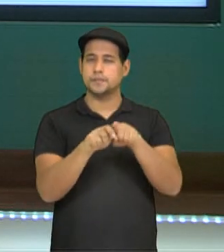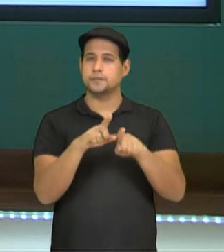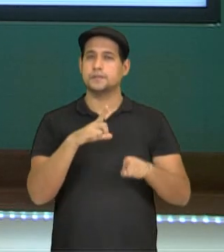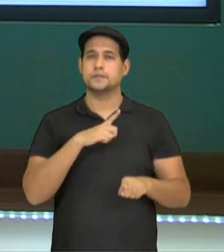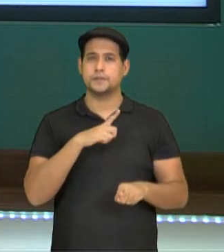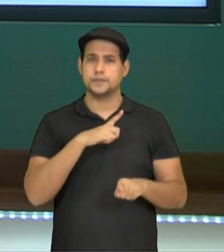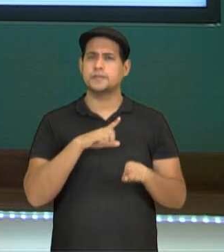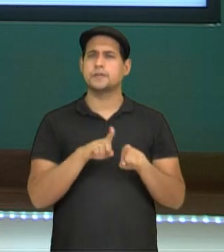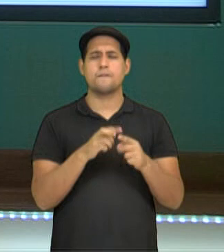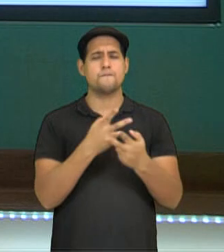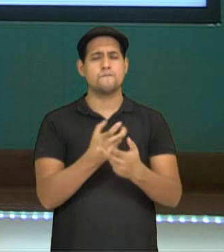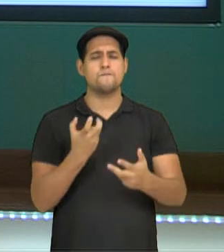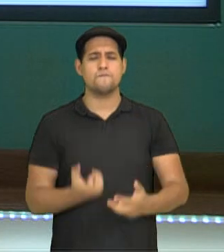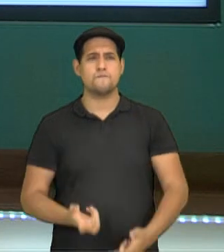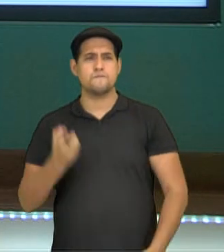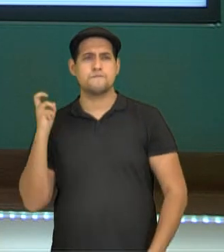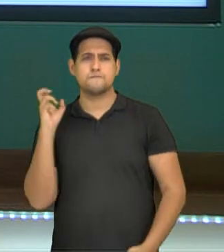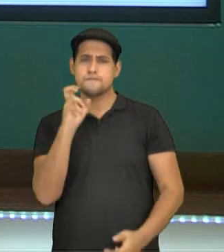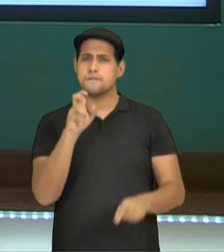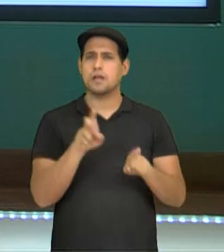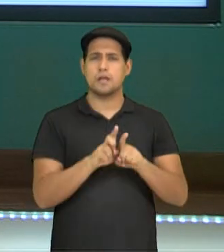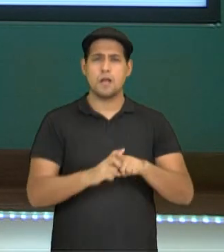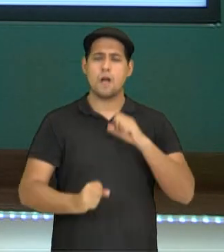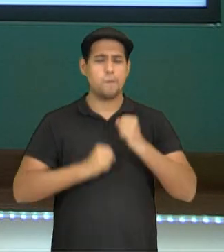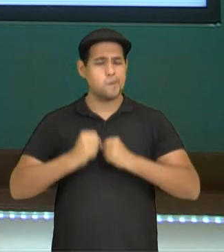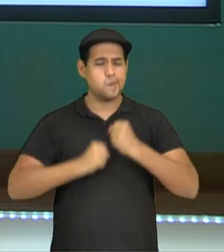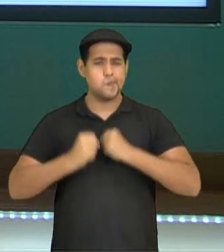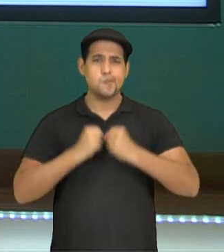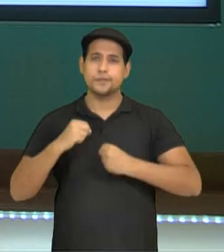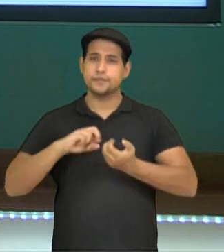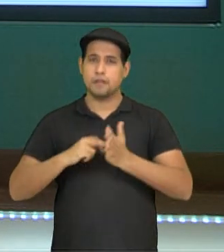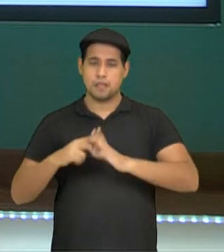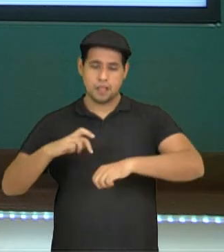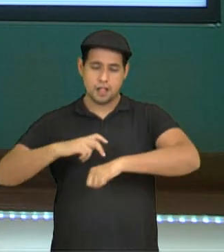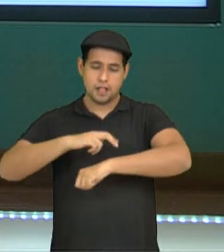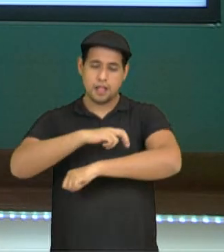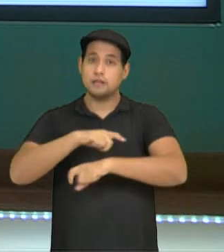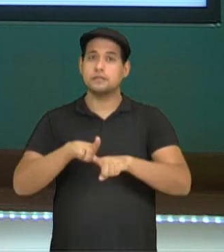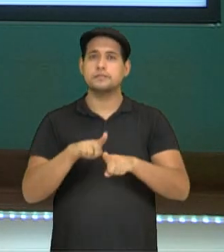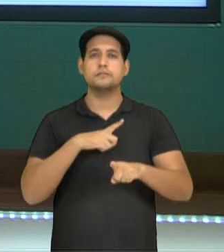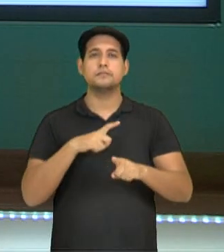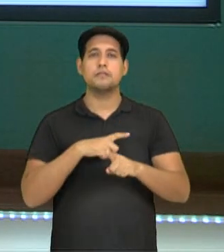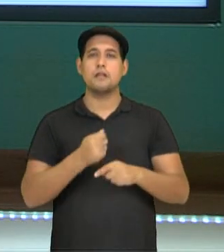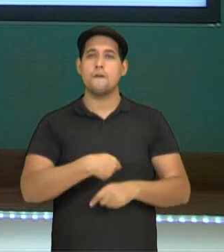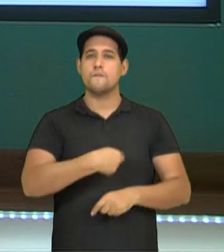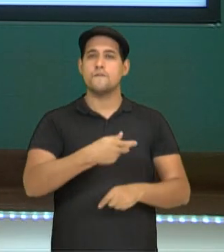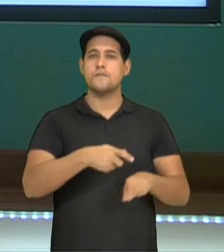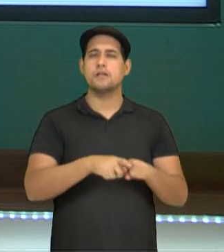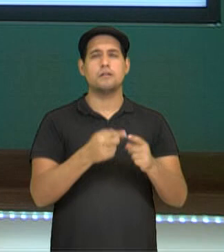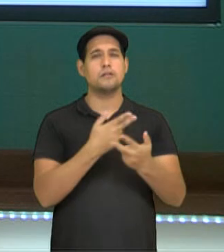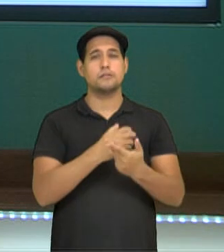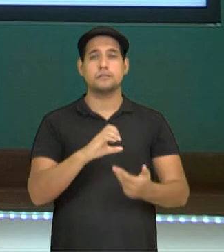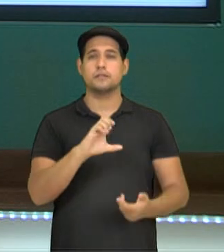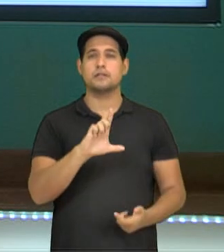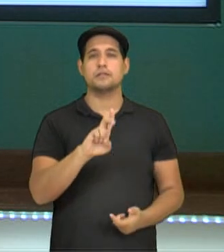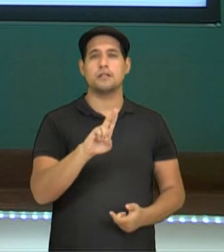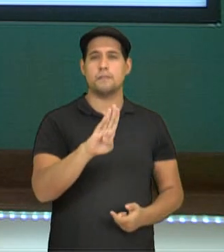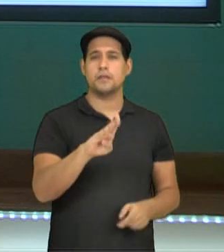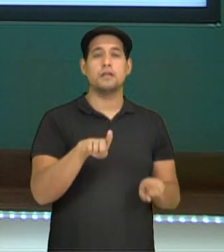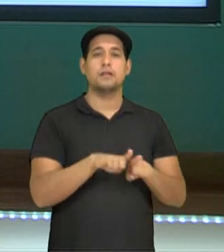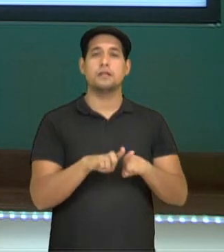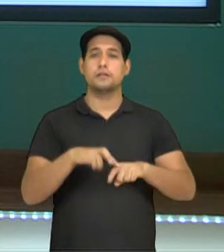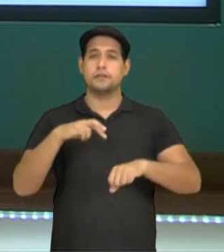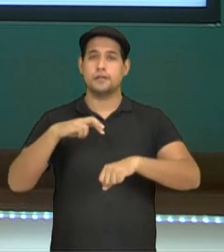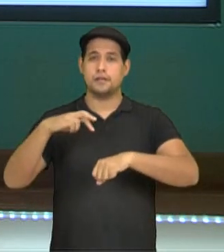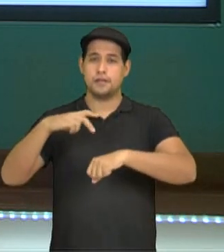o arremesso de peso aqui do ladinho, a corrida, né, que ela é aqui na pista, o lançamento de disco e clube, que é aqui, e o salto